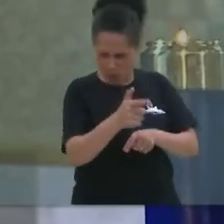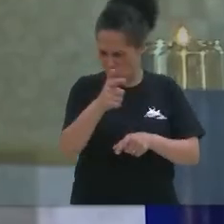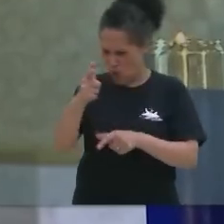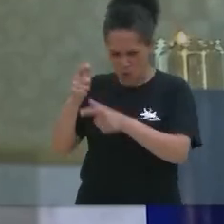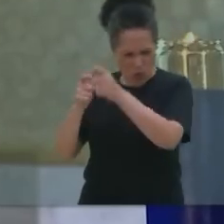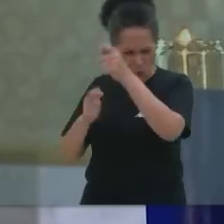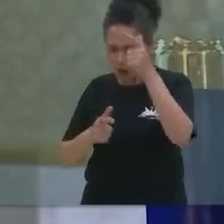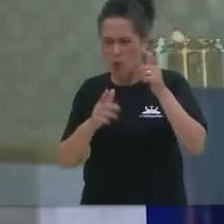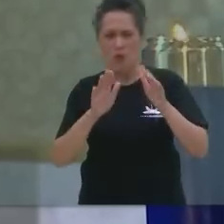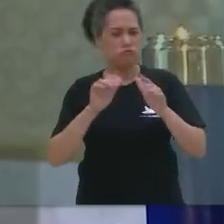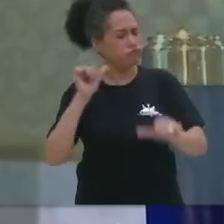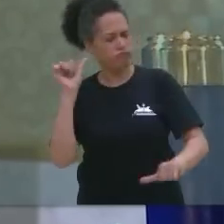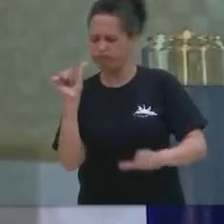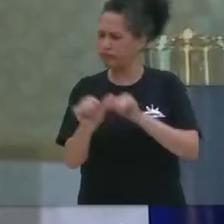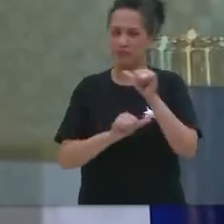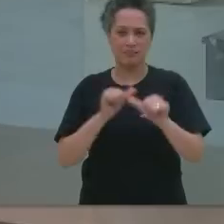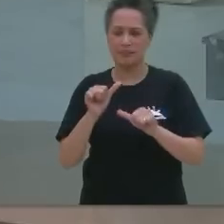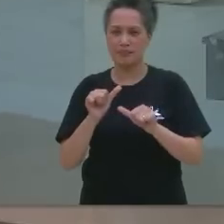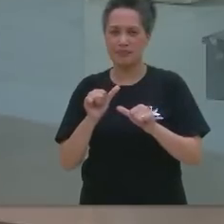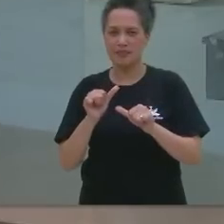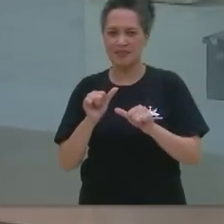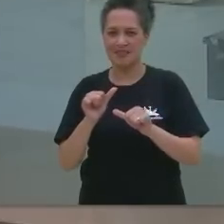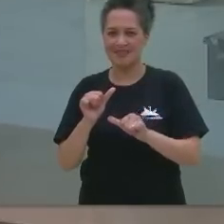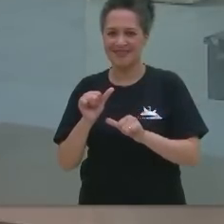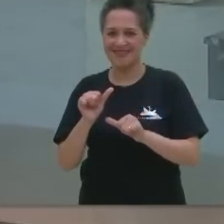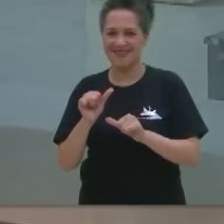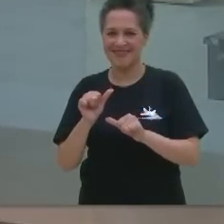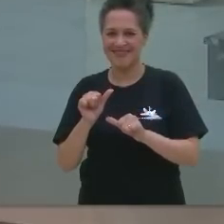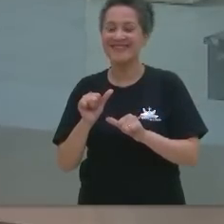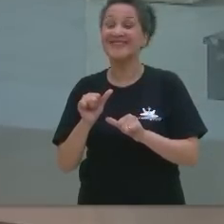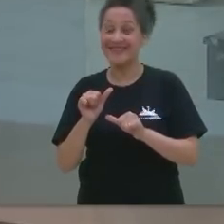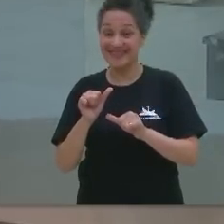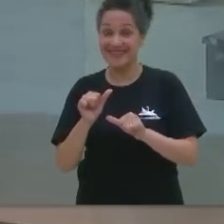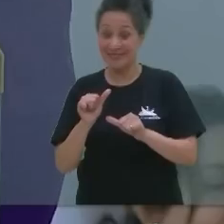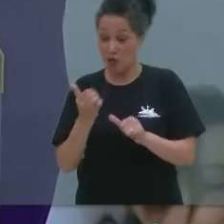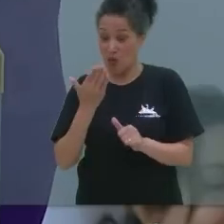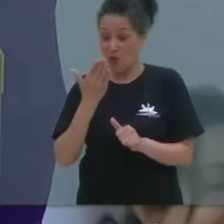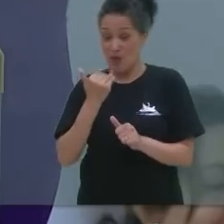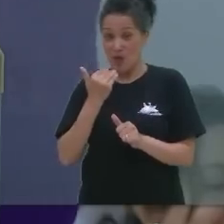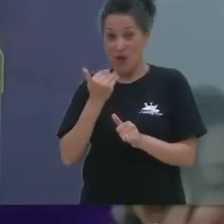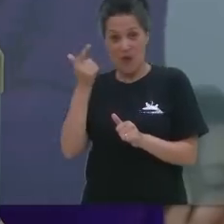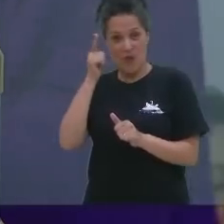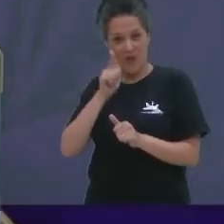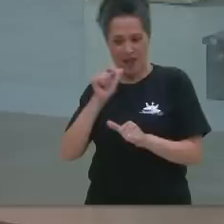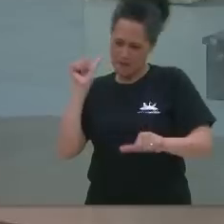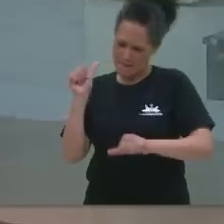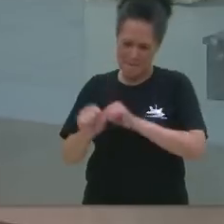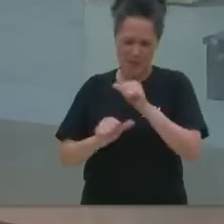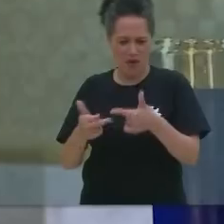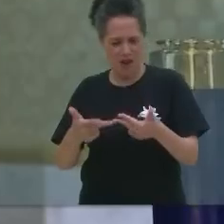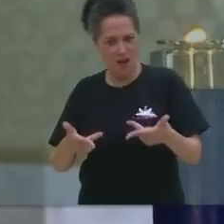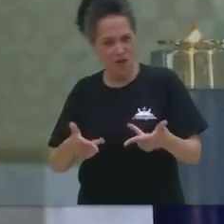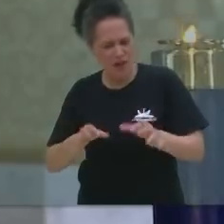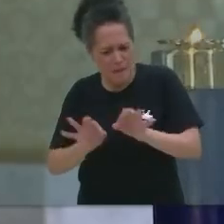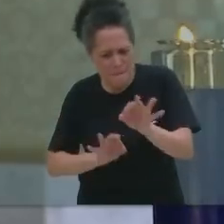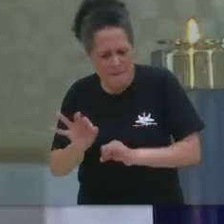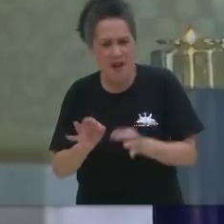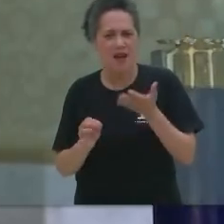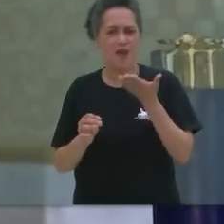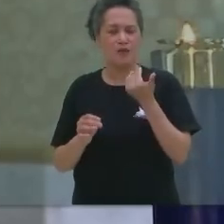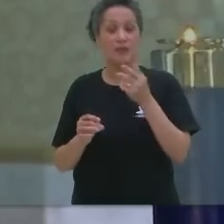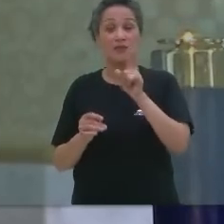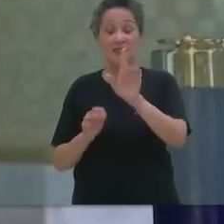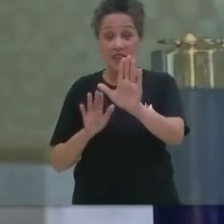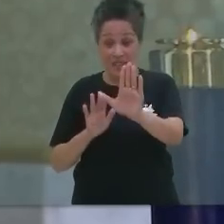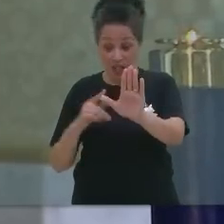Proclamou a necessidade de trocar as armas pela paz. A necessidade que eu e